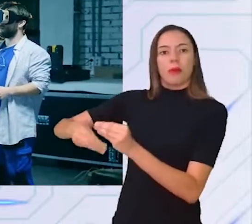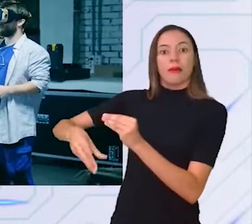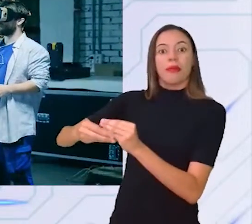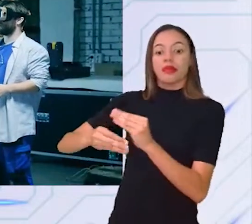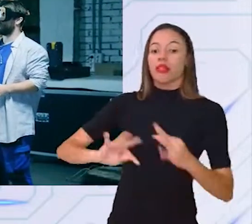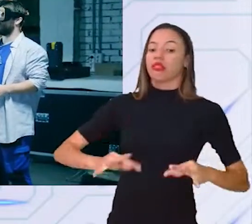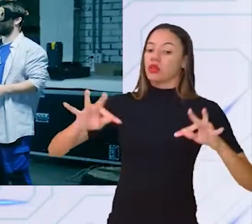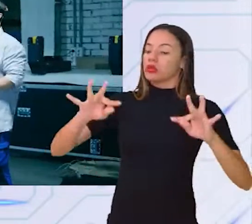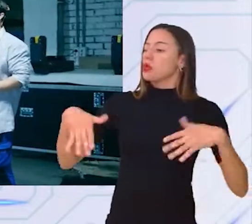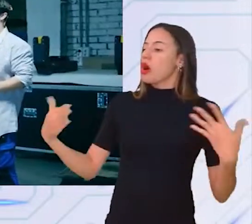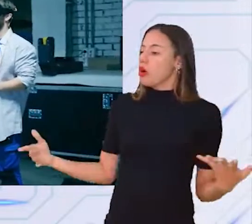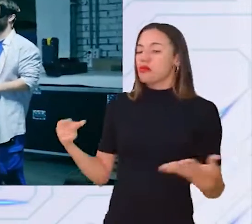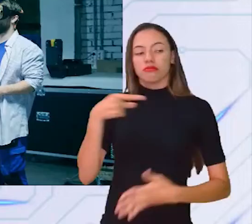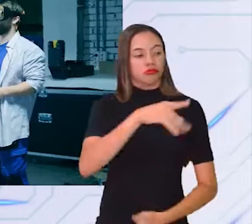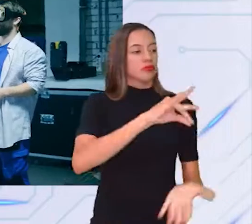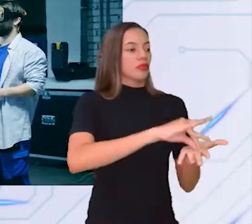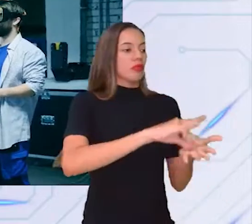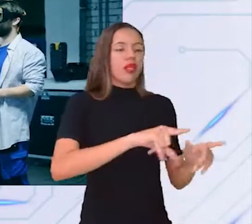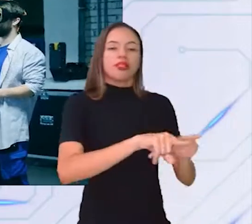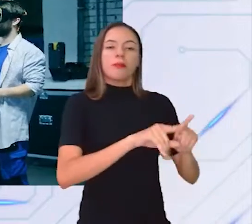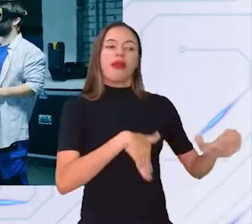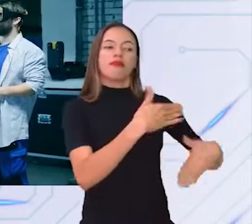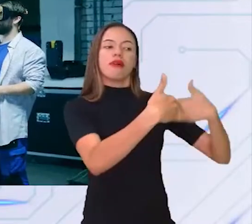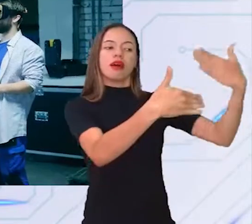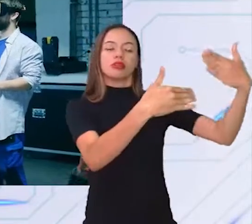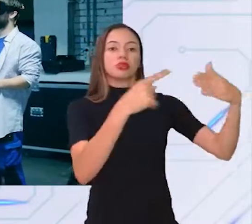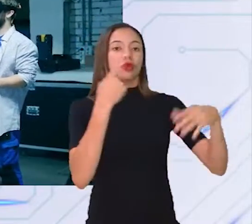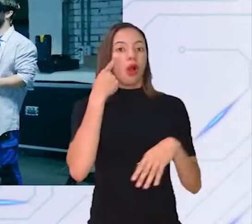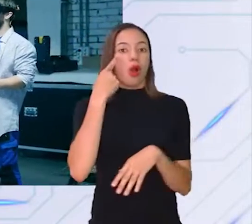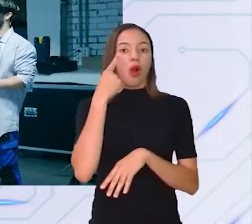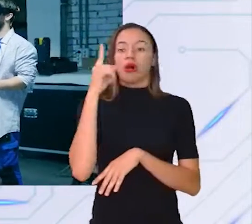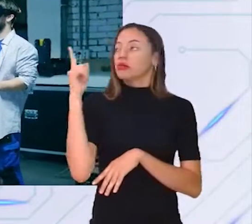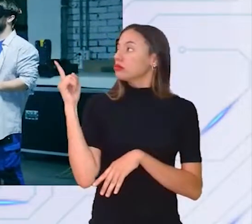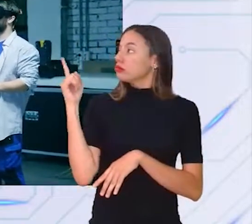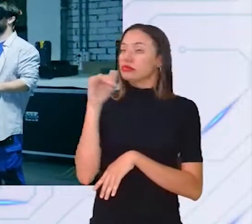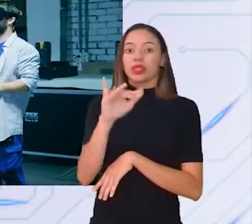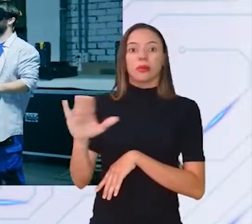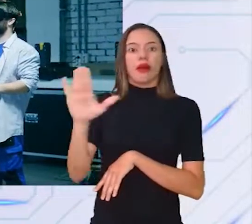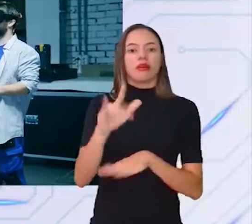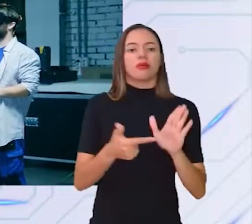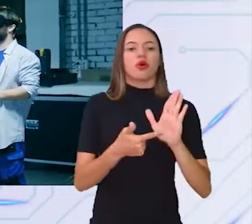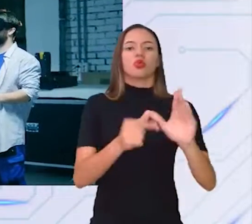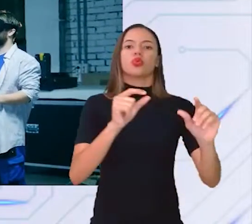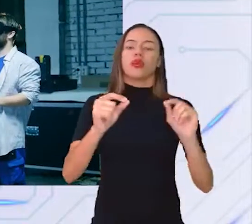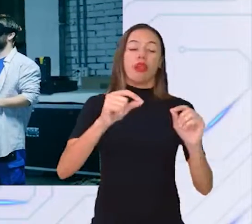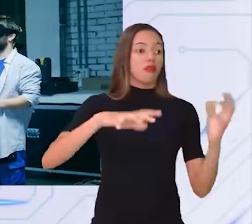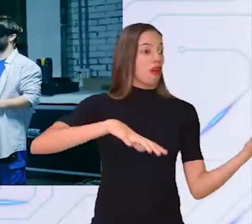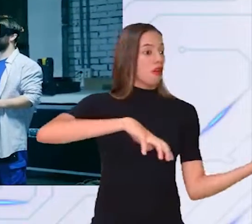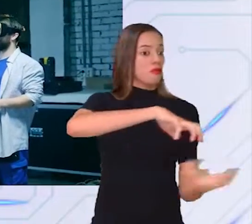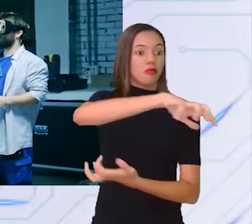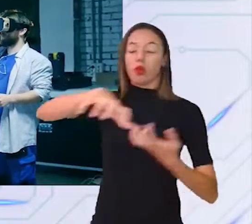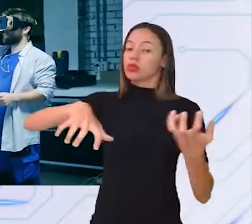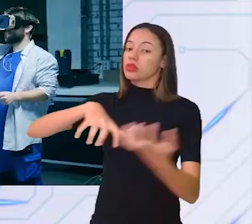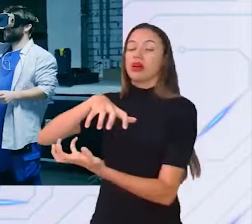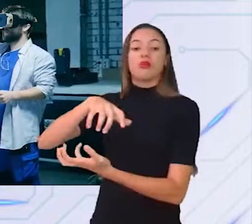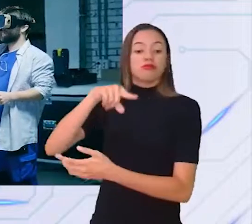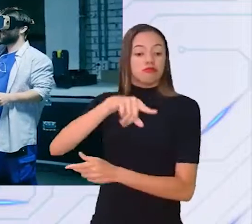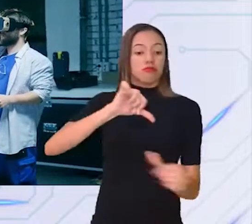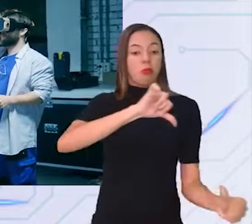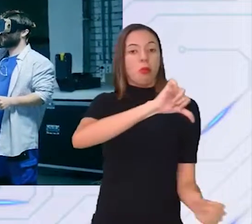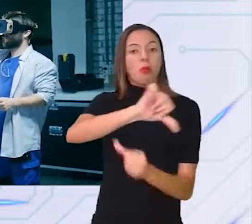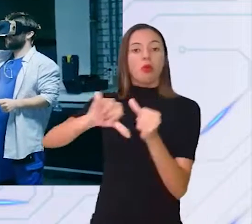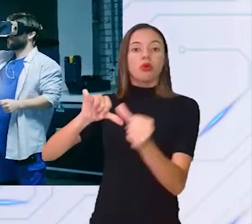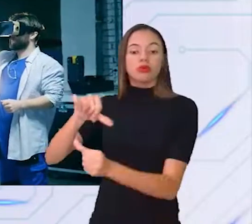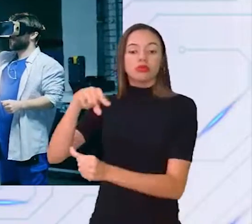e tudo que a gente vê aí, não é, Tiago, nessa tela, algo que revolucionou, não é? Algo que veio para